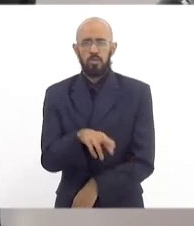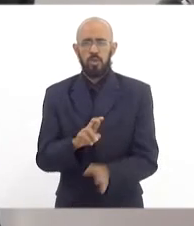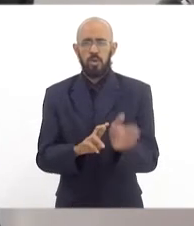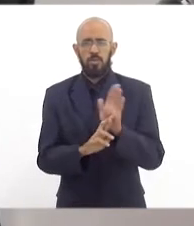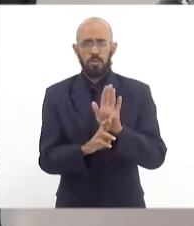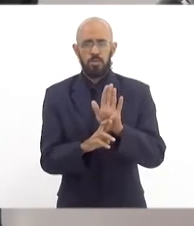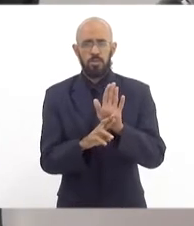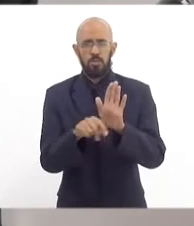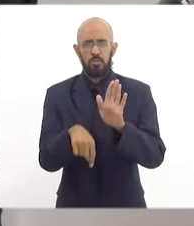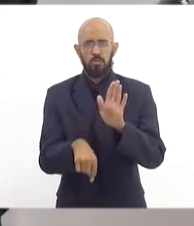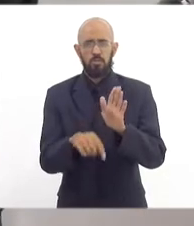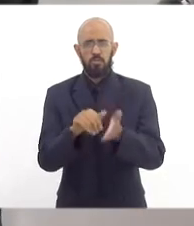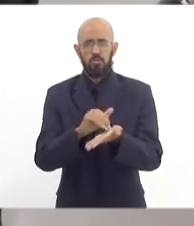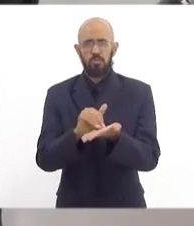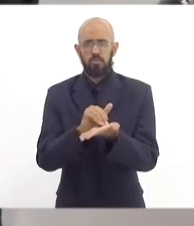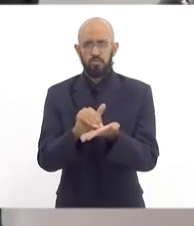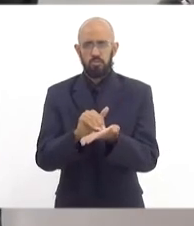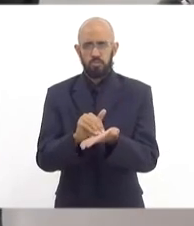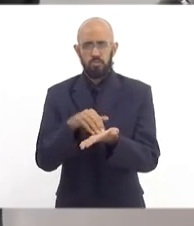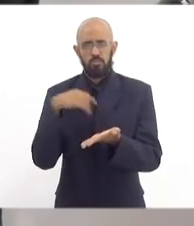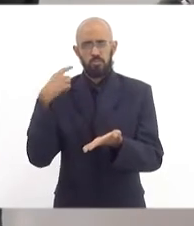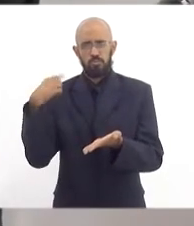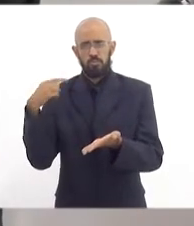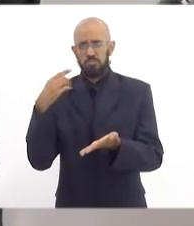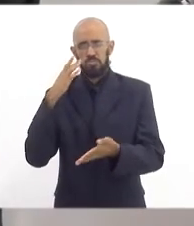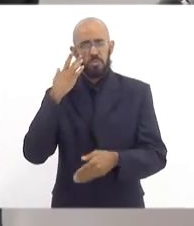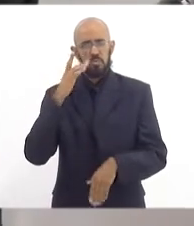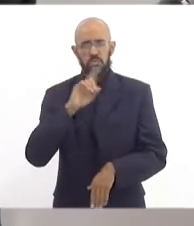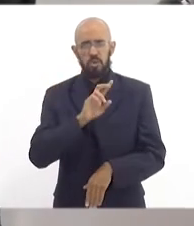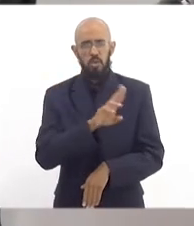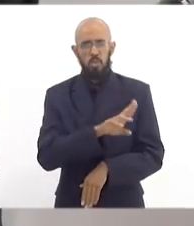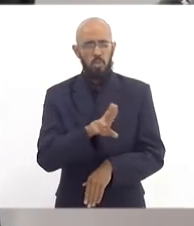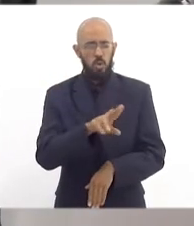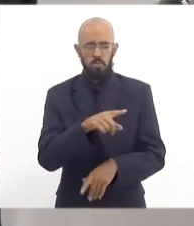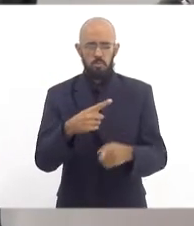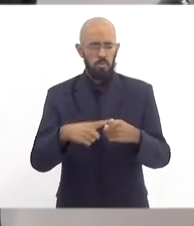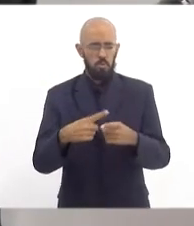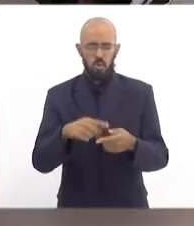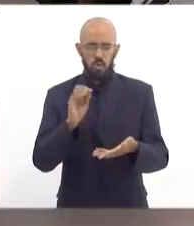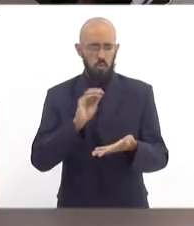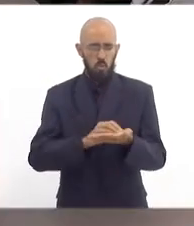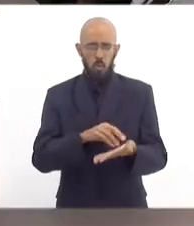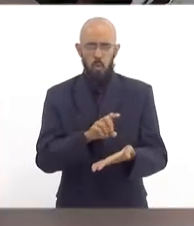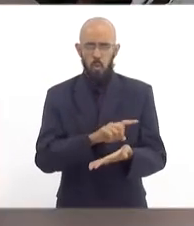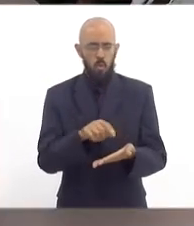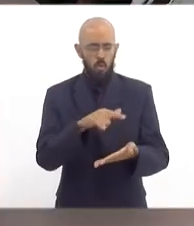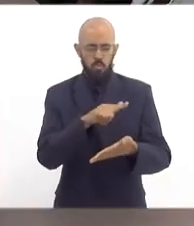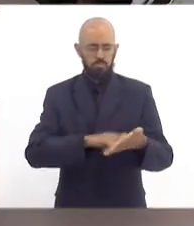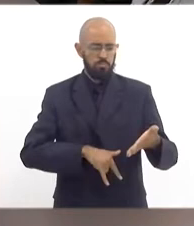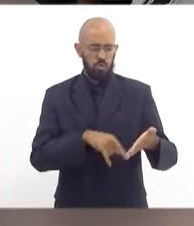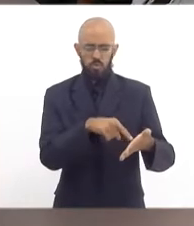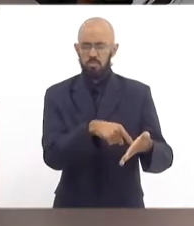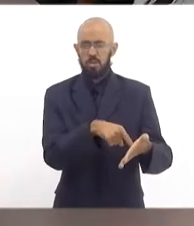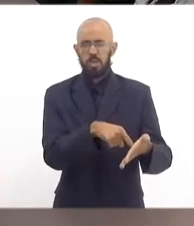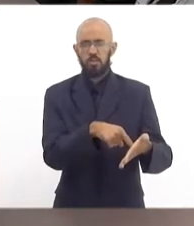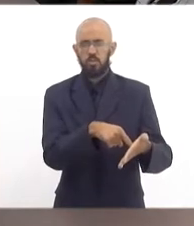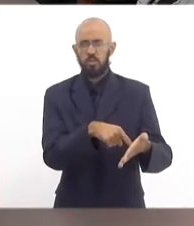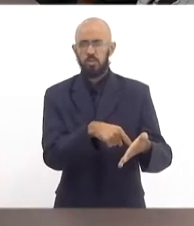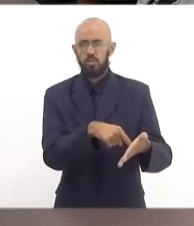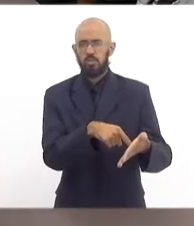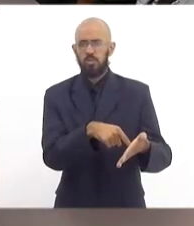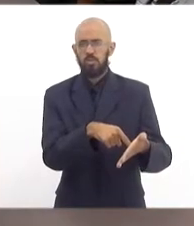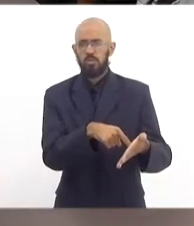representando aqui um escritório advocacia que eu não sei o nome porque eu não tô com o documento em mãos Como é o